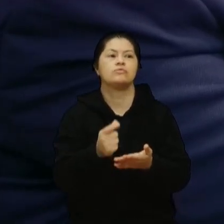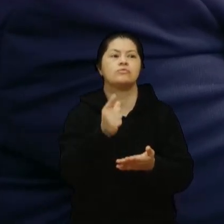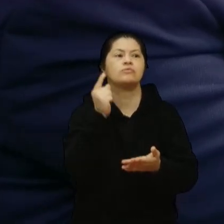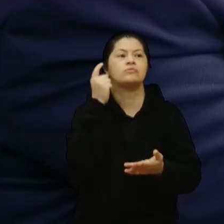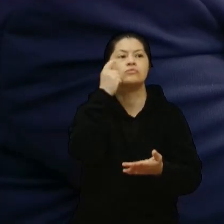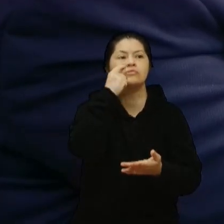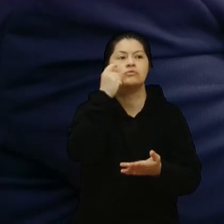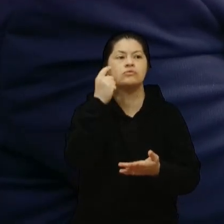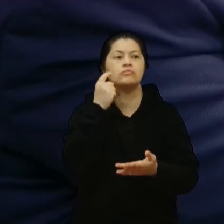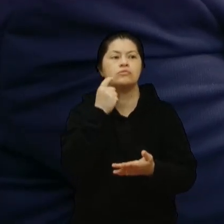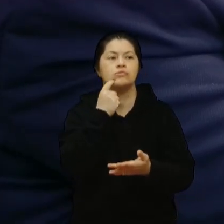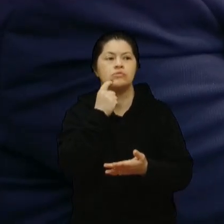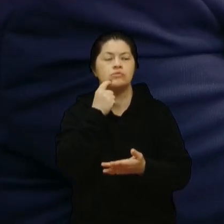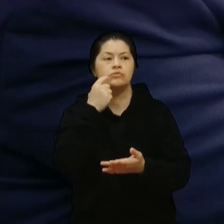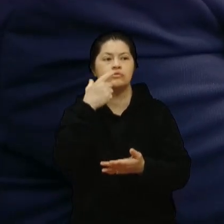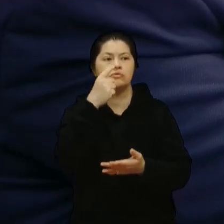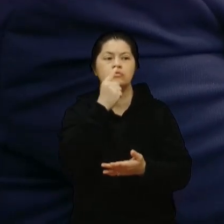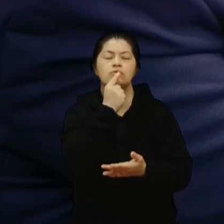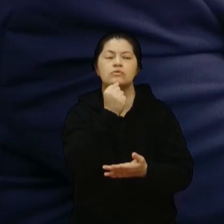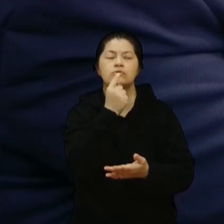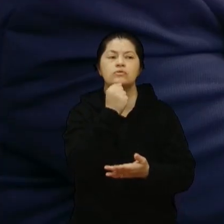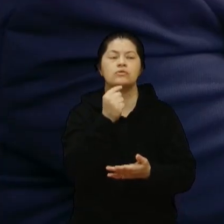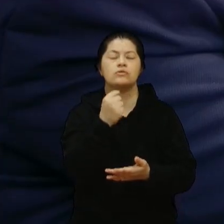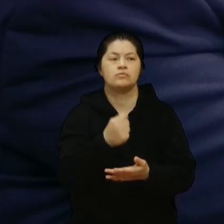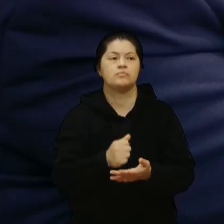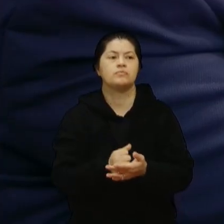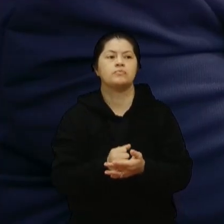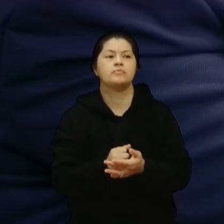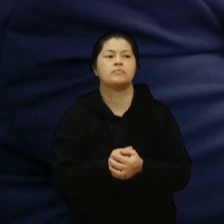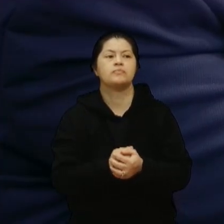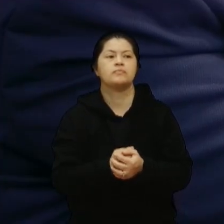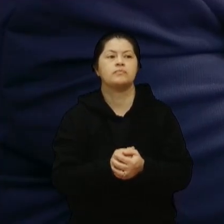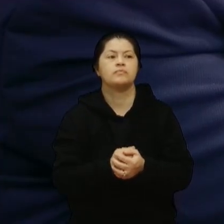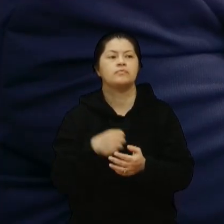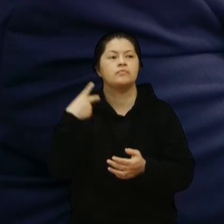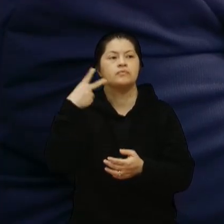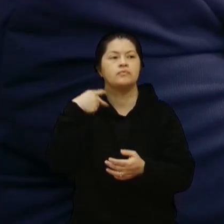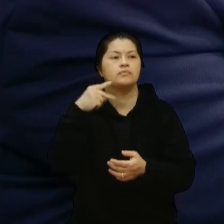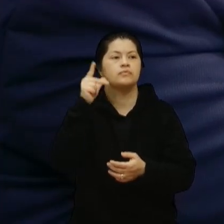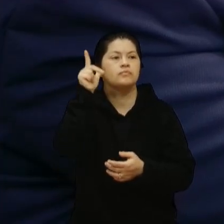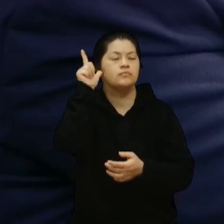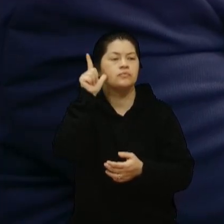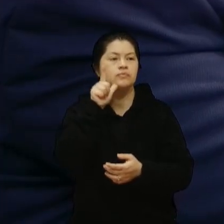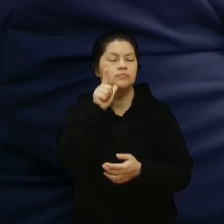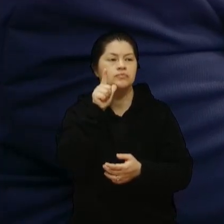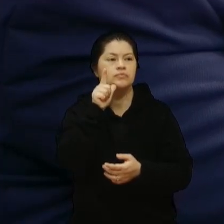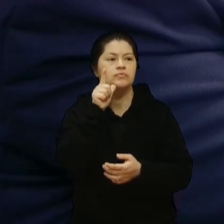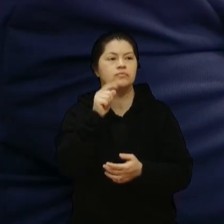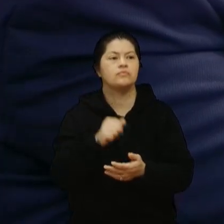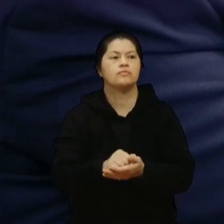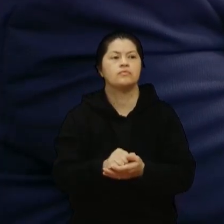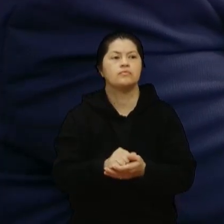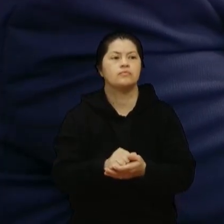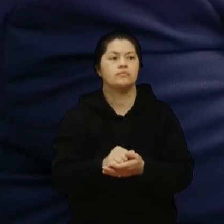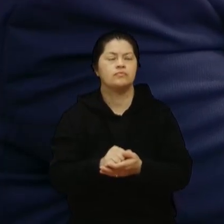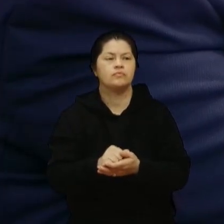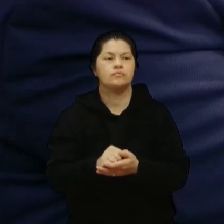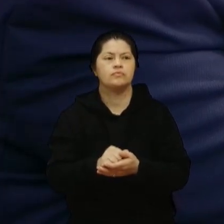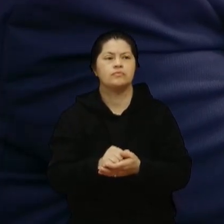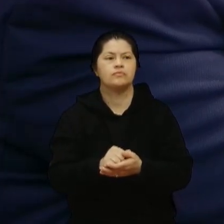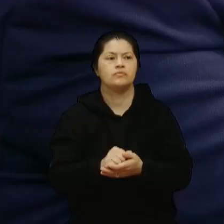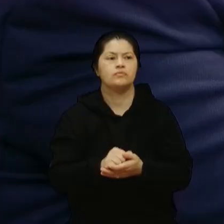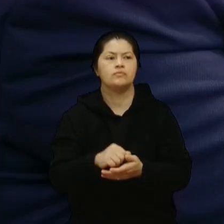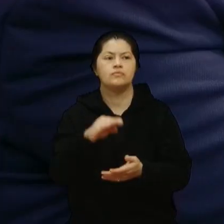desta casa, este vereador João Ex, primeiro vice-presidente, vereador Lucas Carinhato, segundo vice-presidente, vereador Alexandre